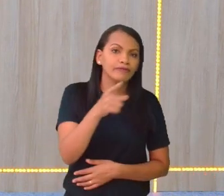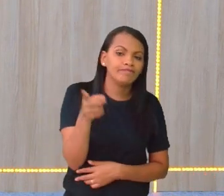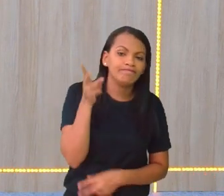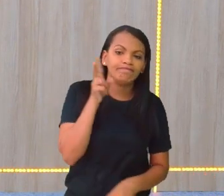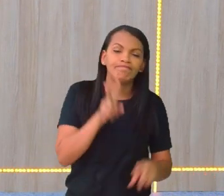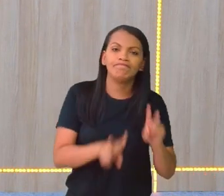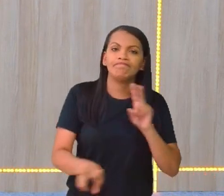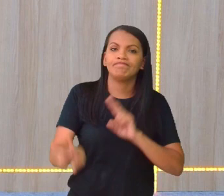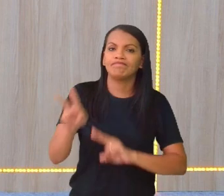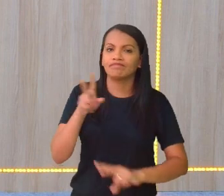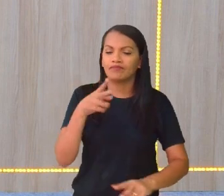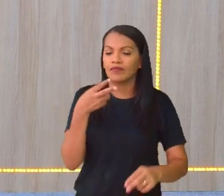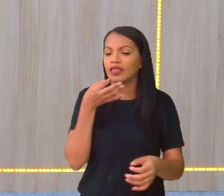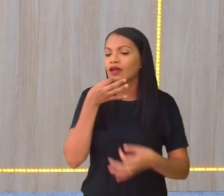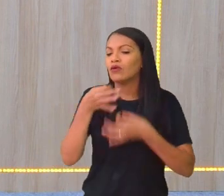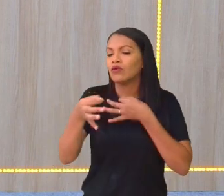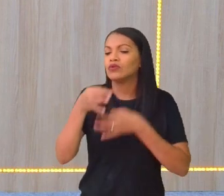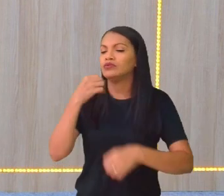Um discurso